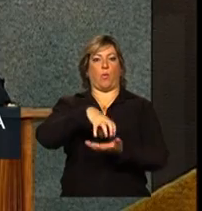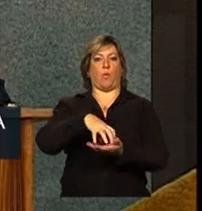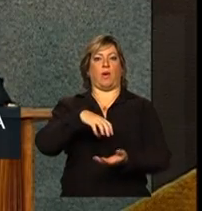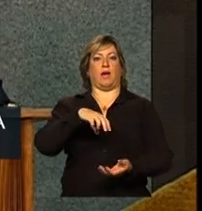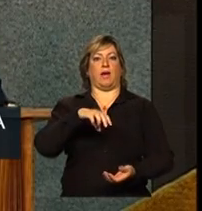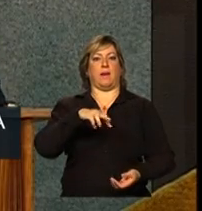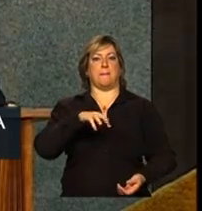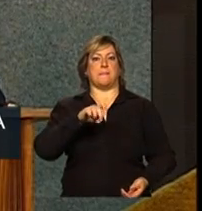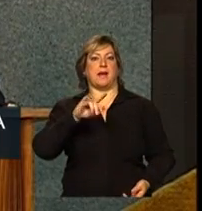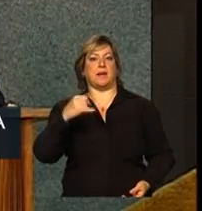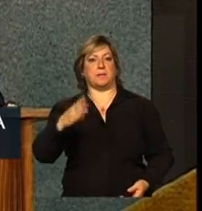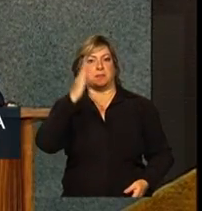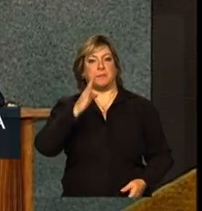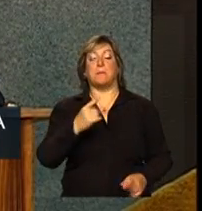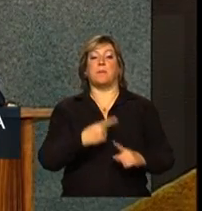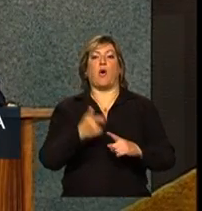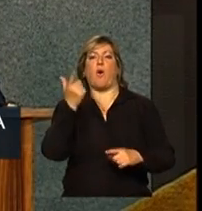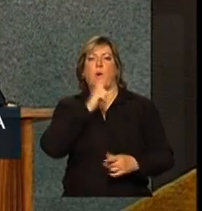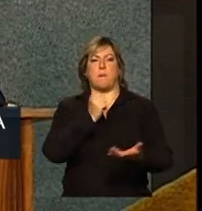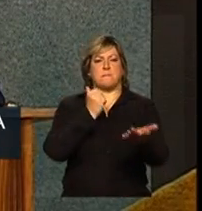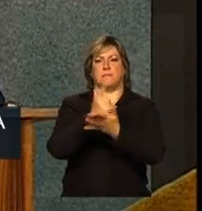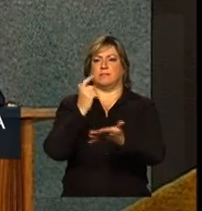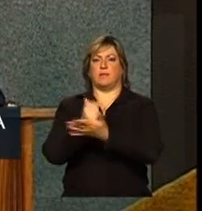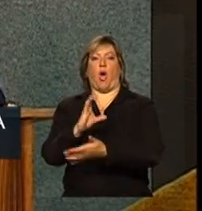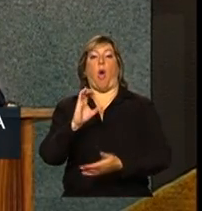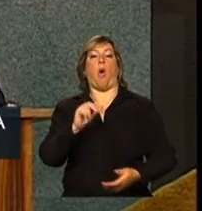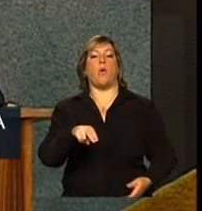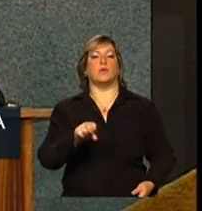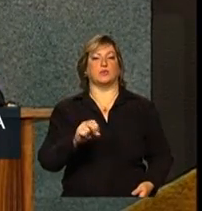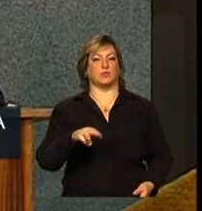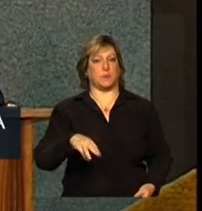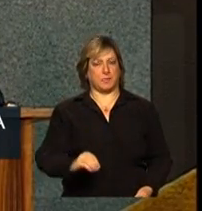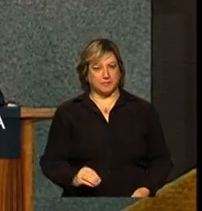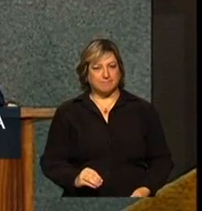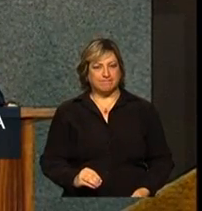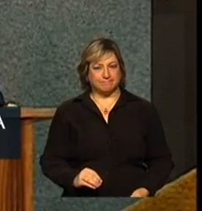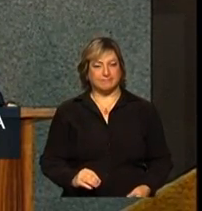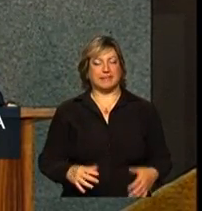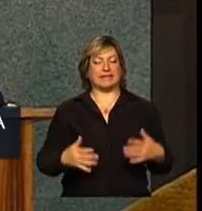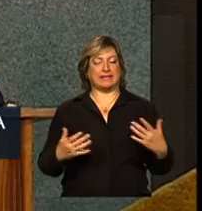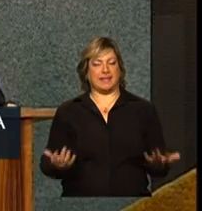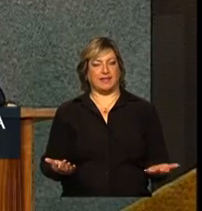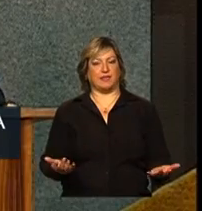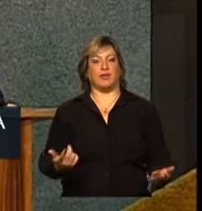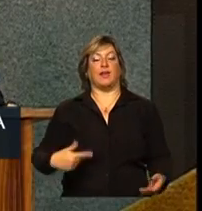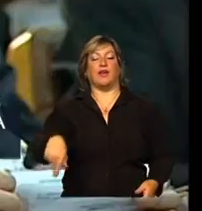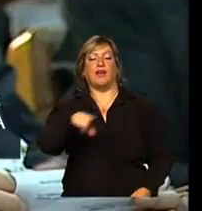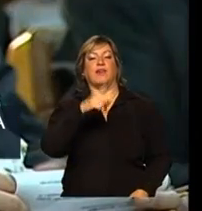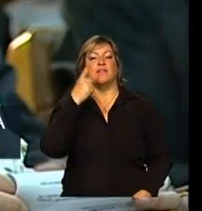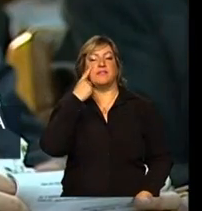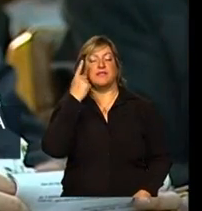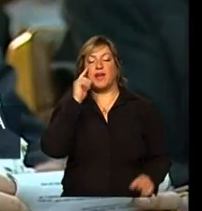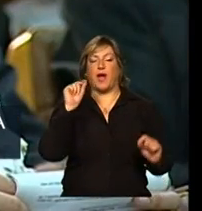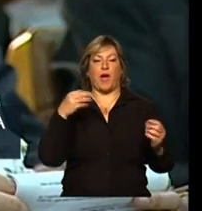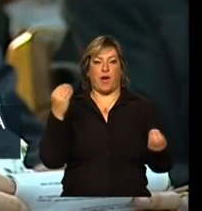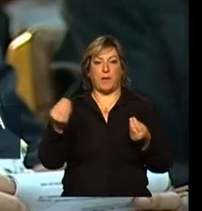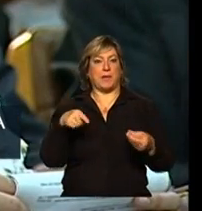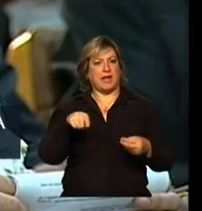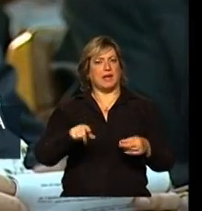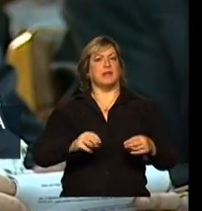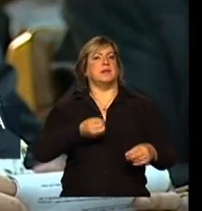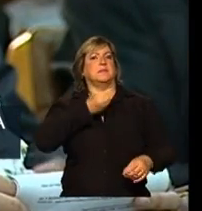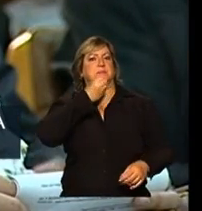brasileira, pela capacidade de consumo. Então, os senhores vejam, as senhoras vejam, que é um ativo